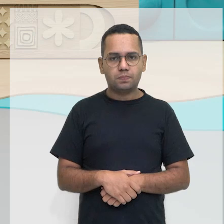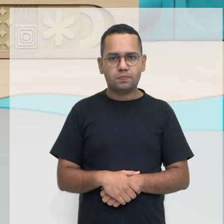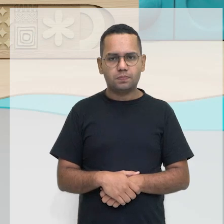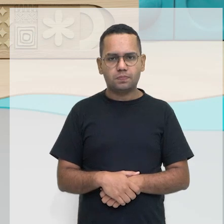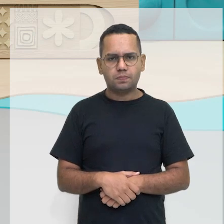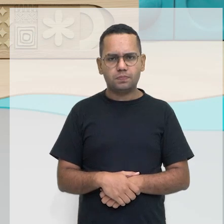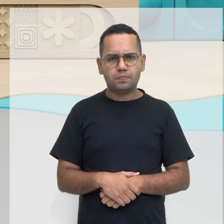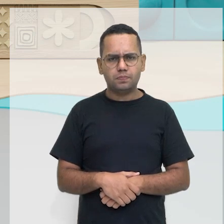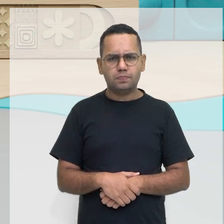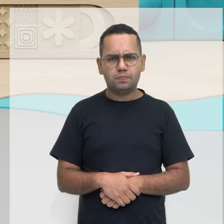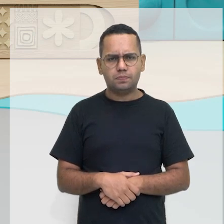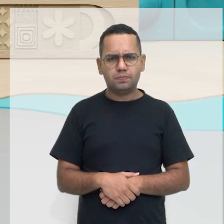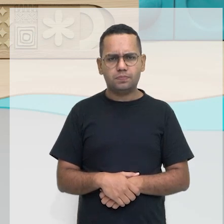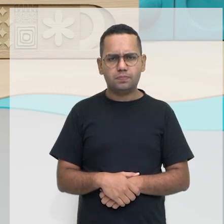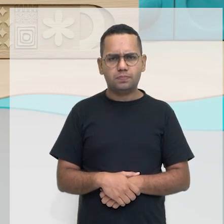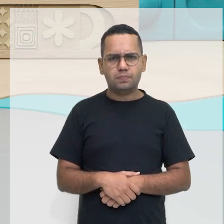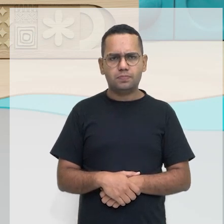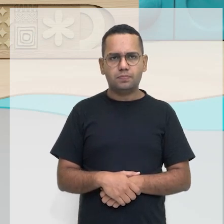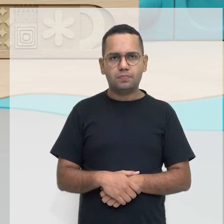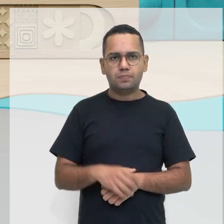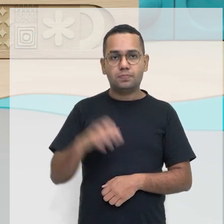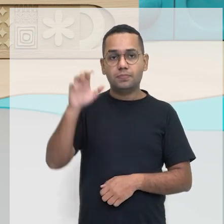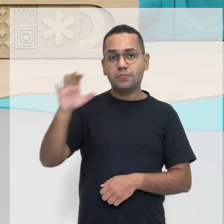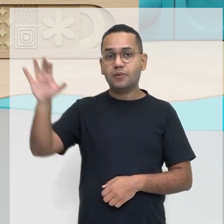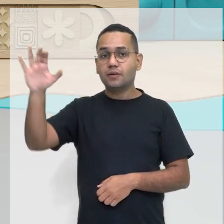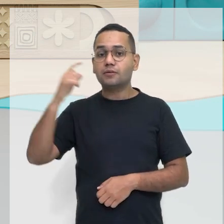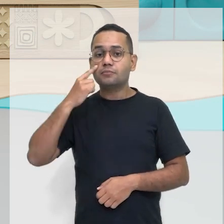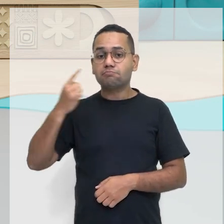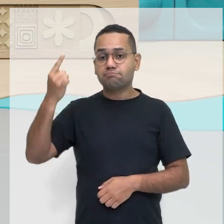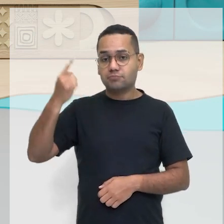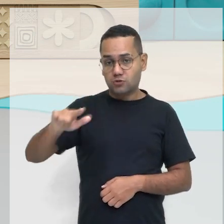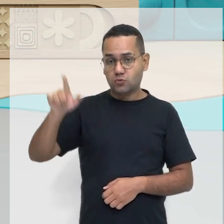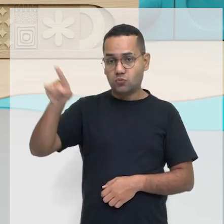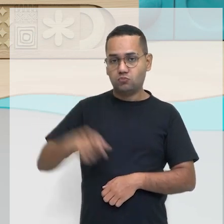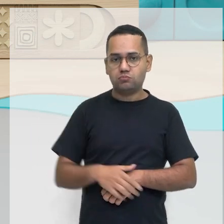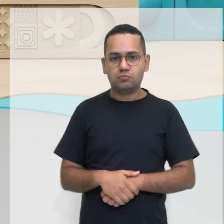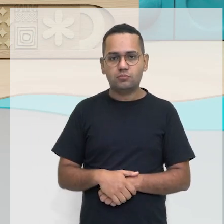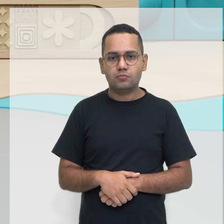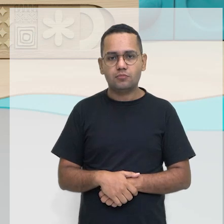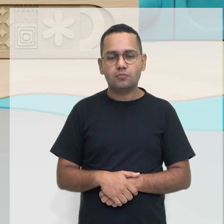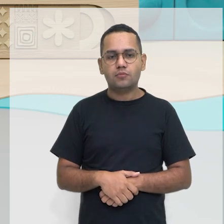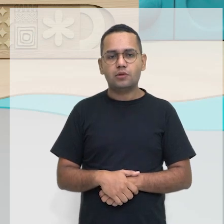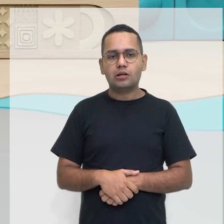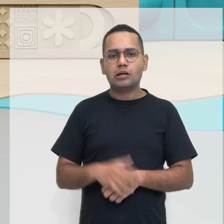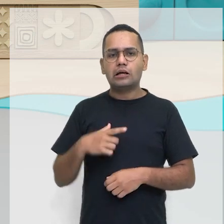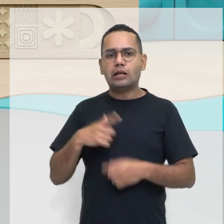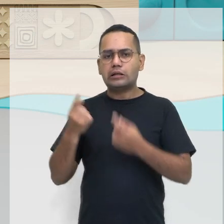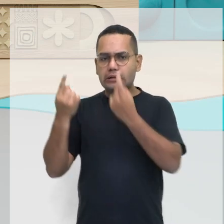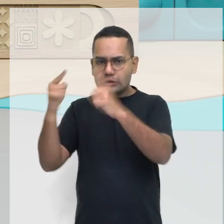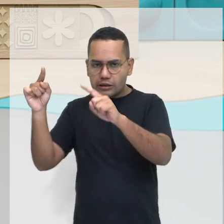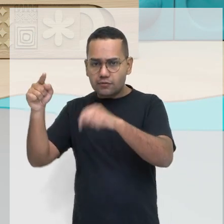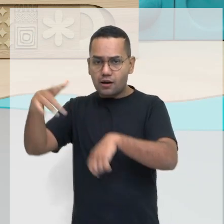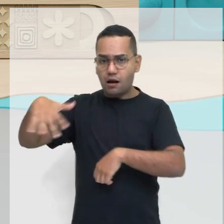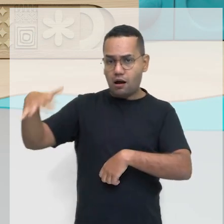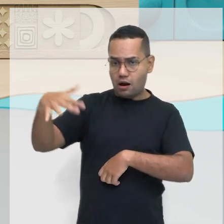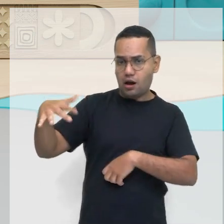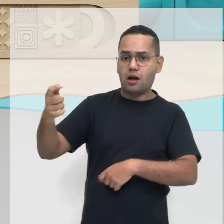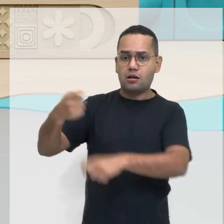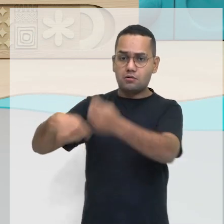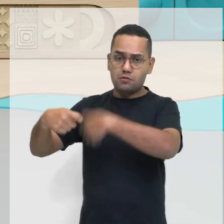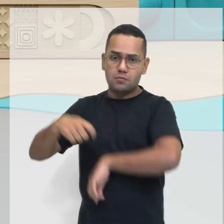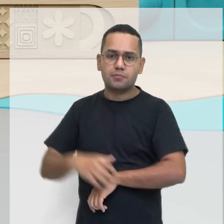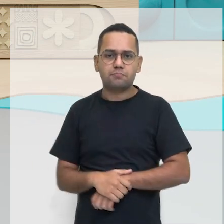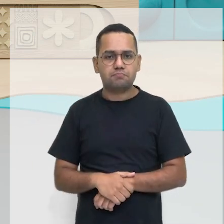arte. Diz o seguinte, a arte conceitual desafia o mercado de arte, certo? Então, é aquilo que eu falei para